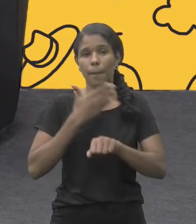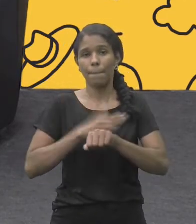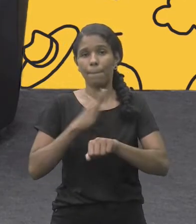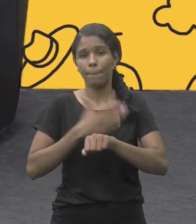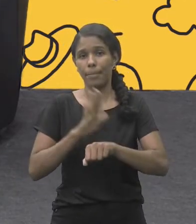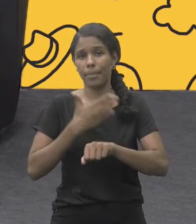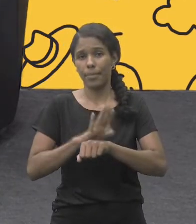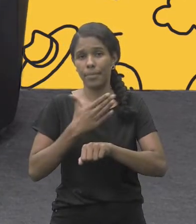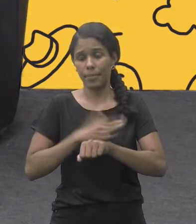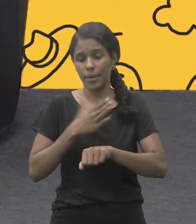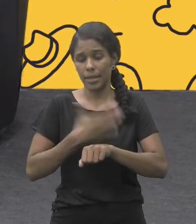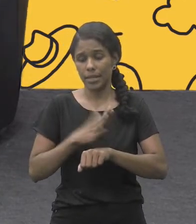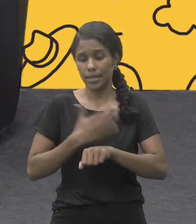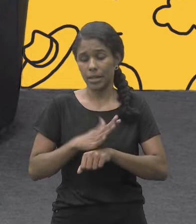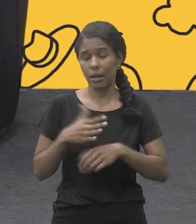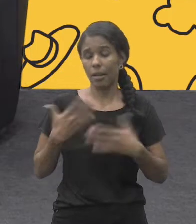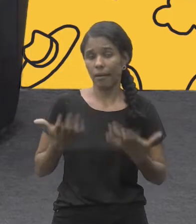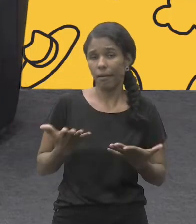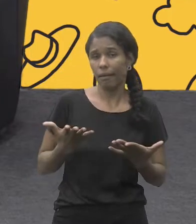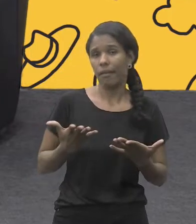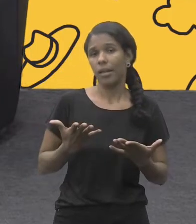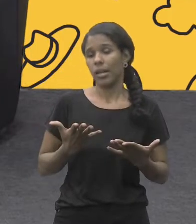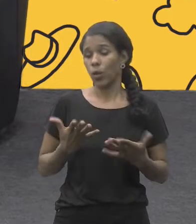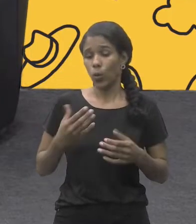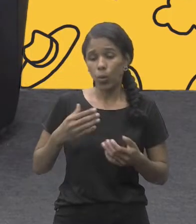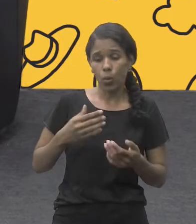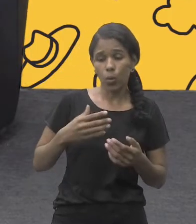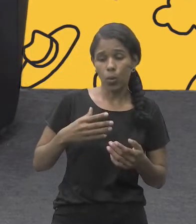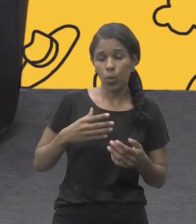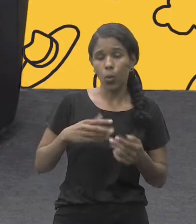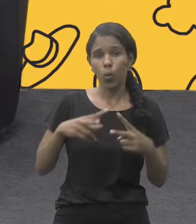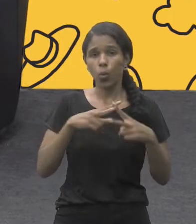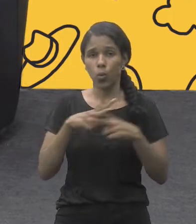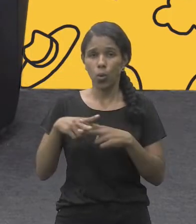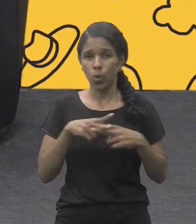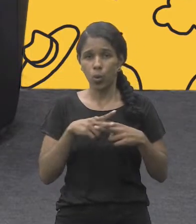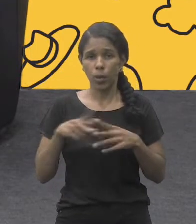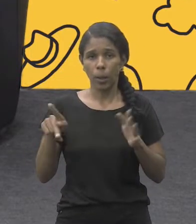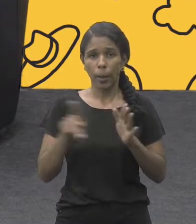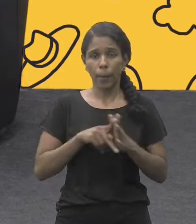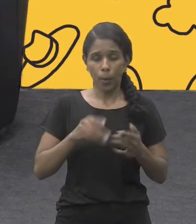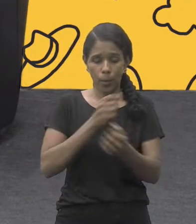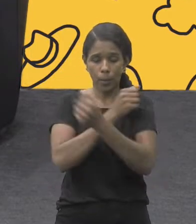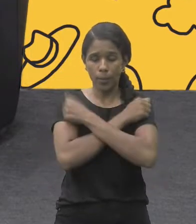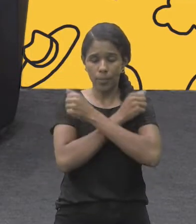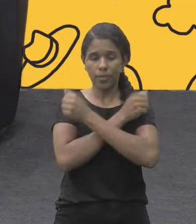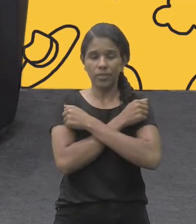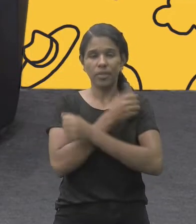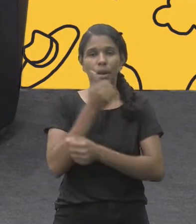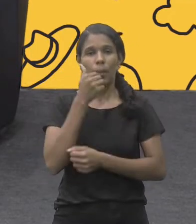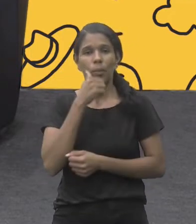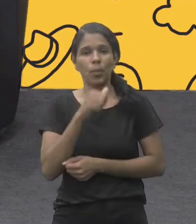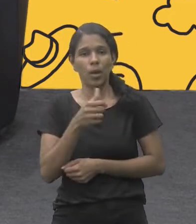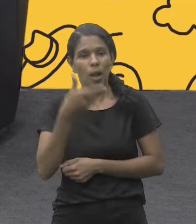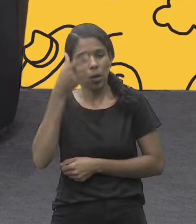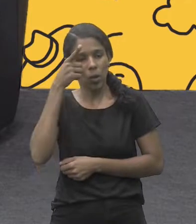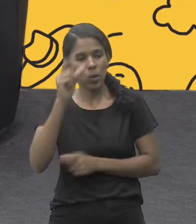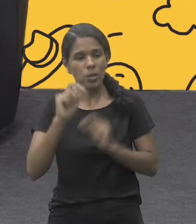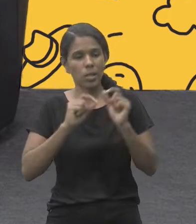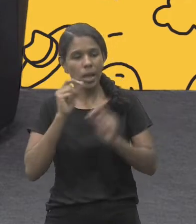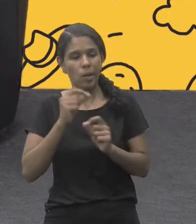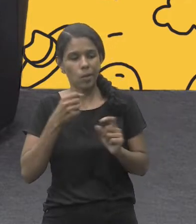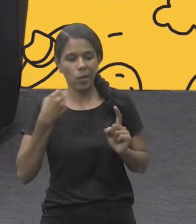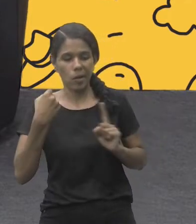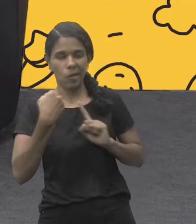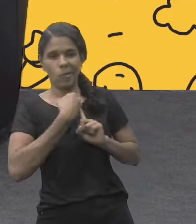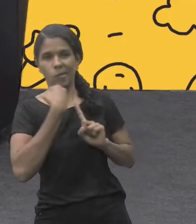acontece alguma tentativa de estupro, né? Alguma coisa. Então, se você pesquisar, por exemplo, no Instagram, ou você pesquisar